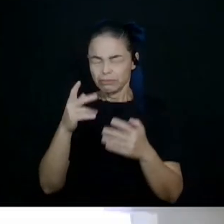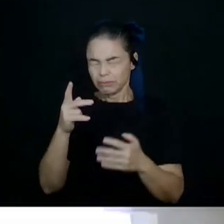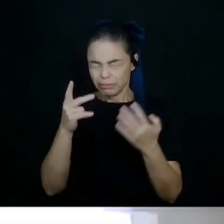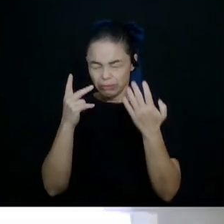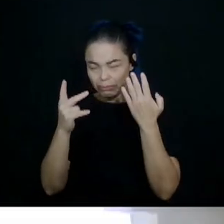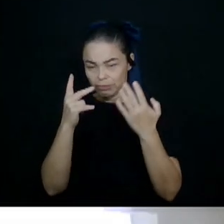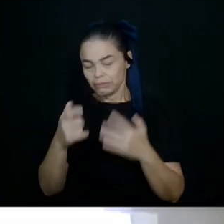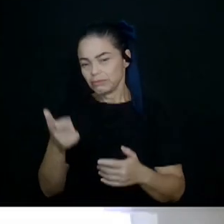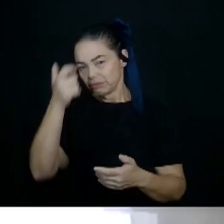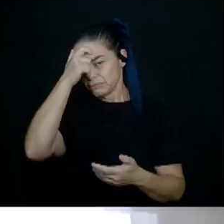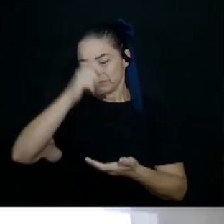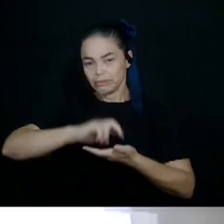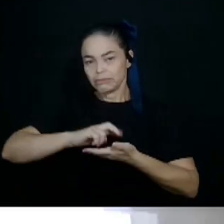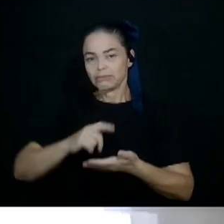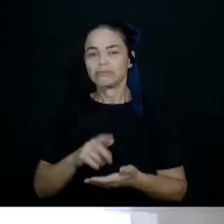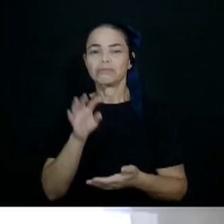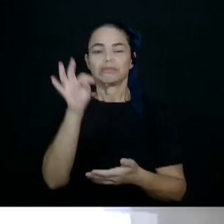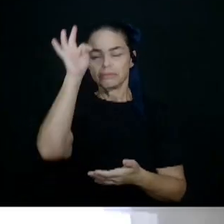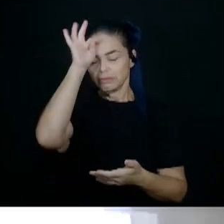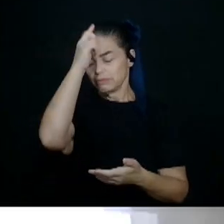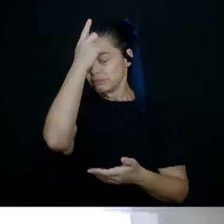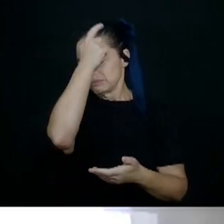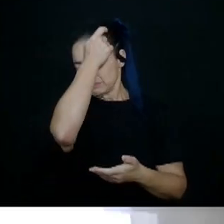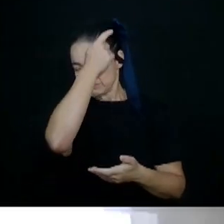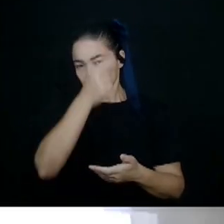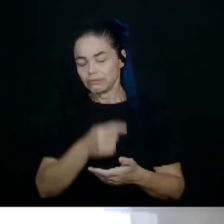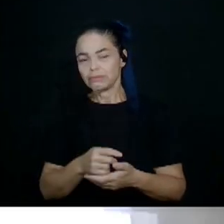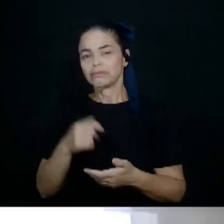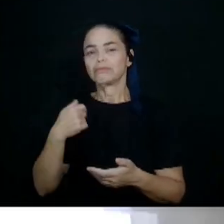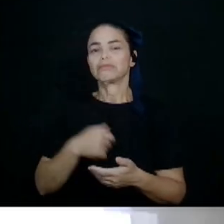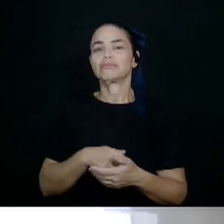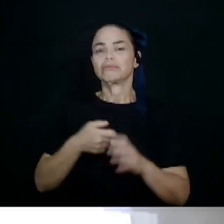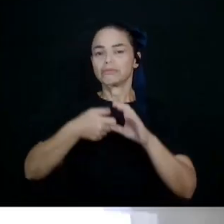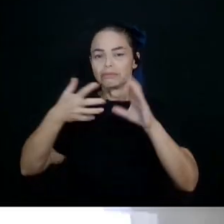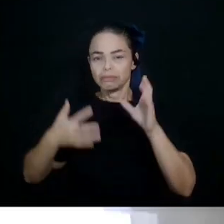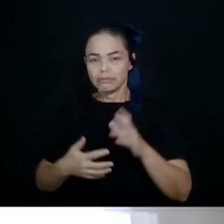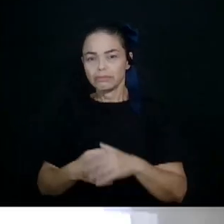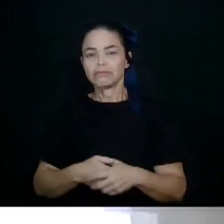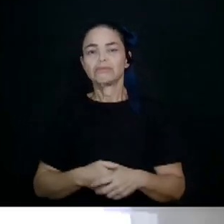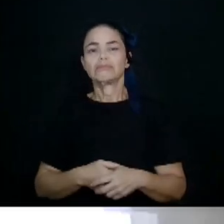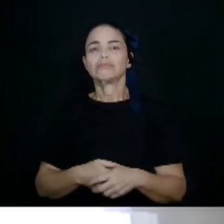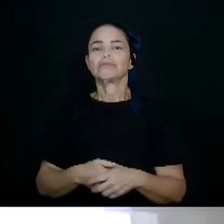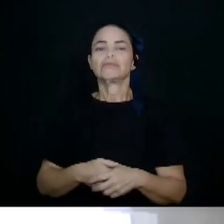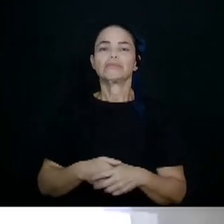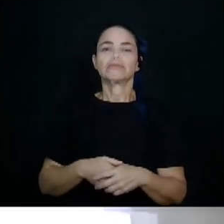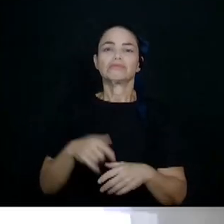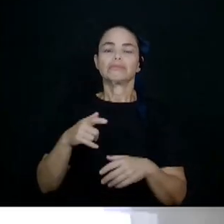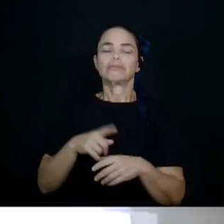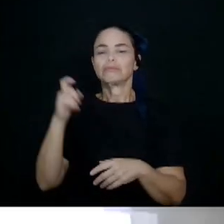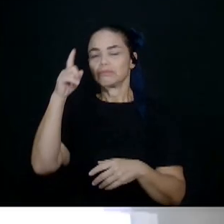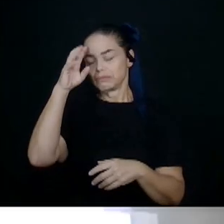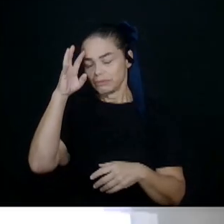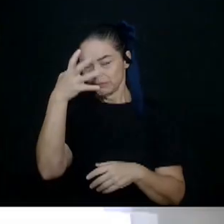em pessoas com TDAH. Existem características como falha no controle inibitório, dificuldade de tomada de decisão, inflexibilidade